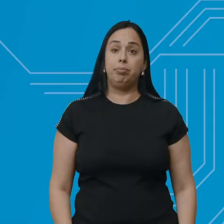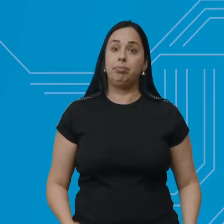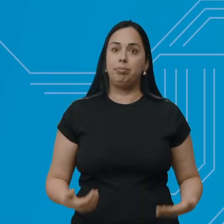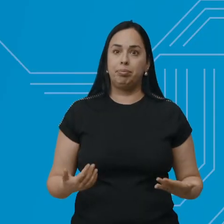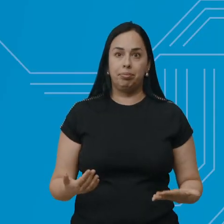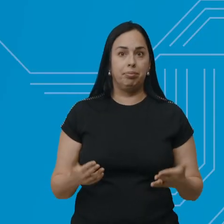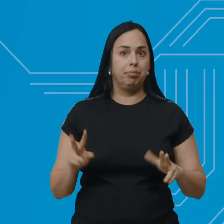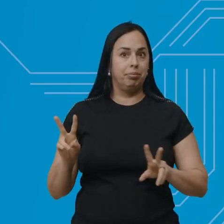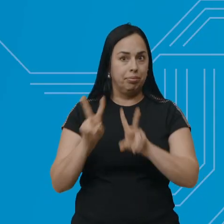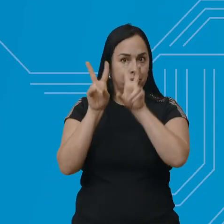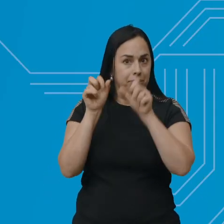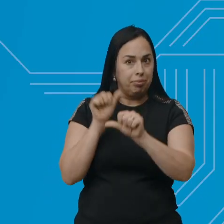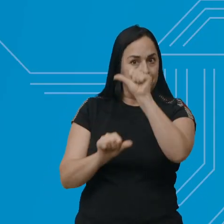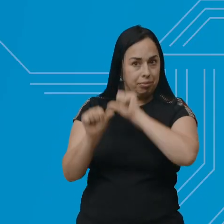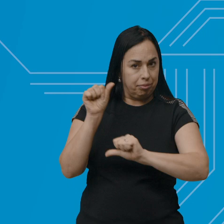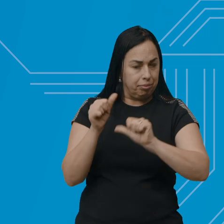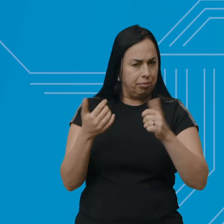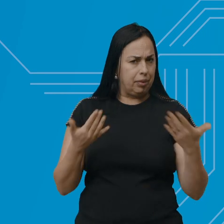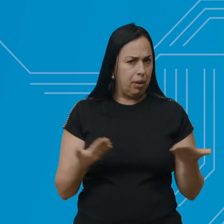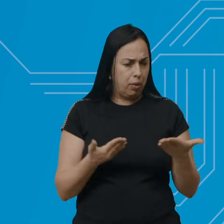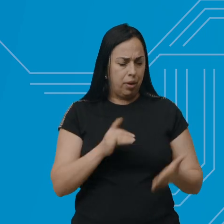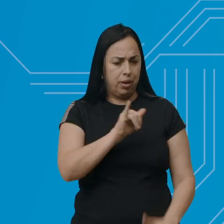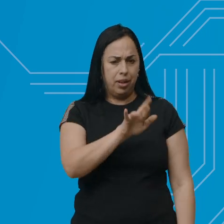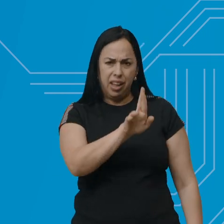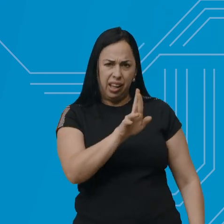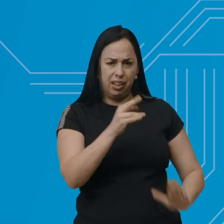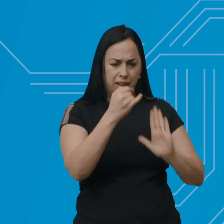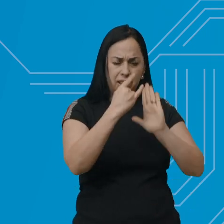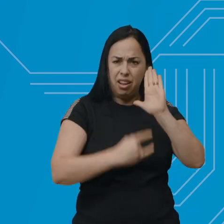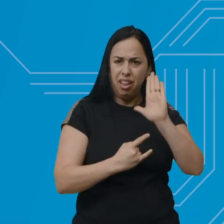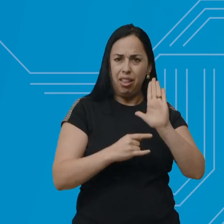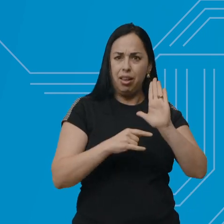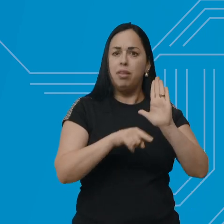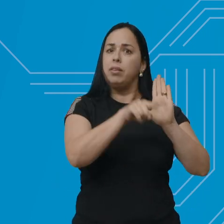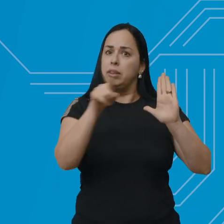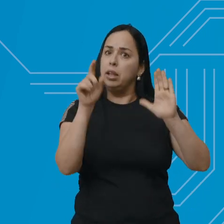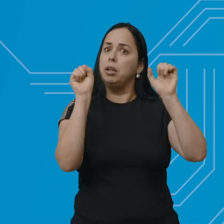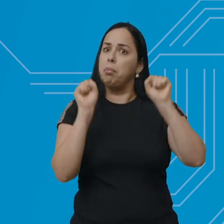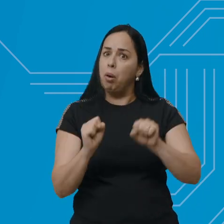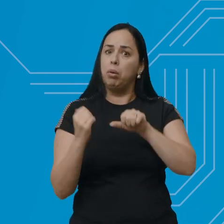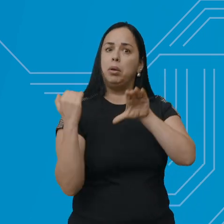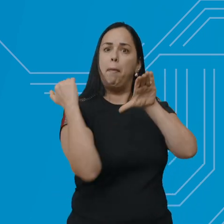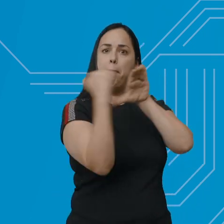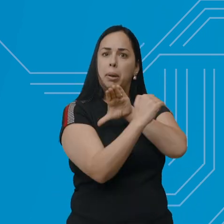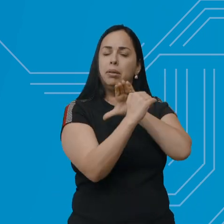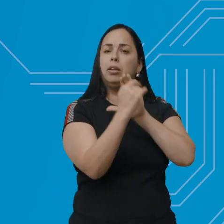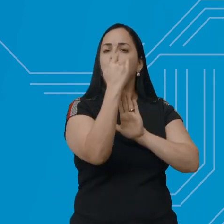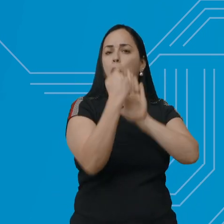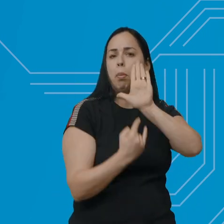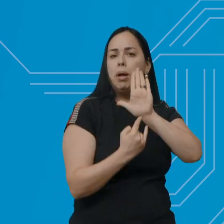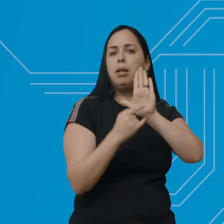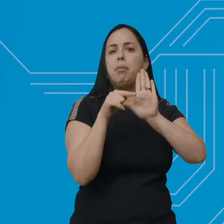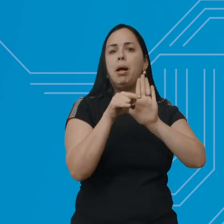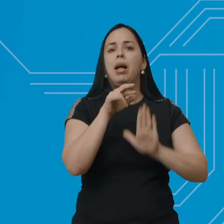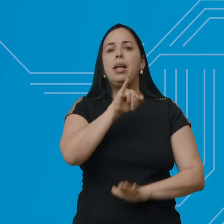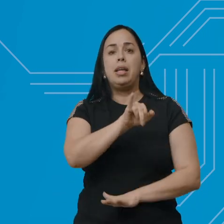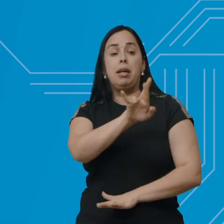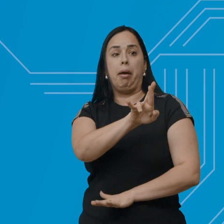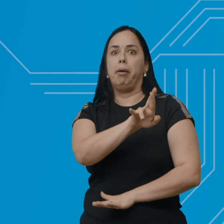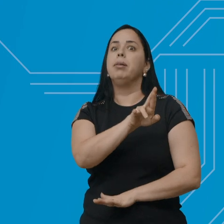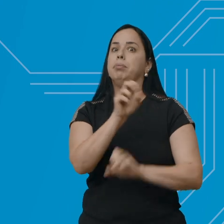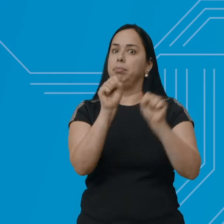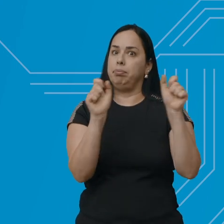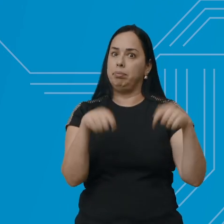né? Vamos mudar de assunto e falar de imposto de renda? Os contribuintes já podem enviar a declaração do documento para a Receita